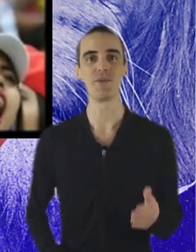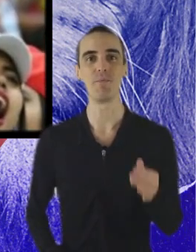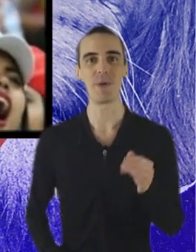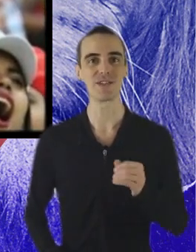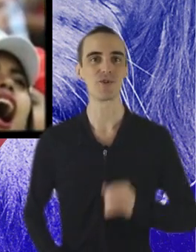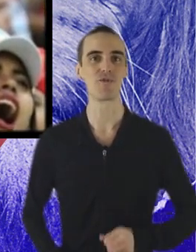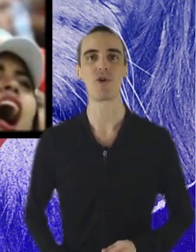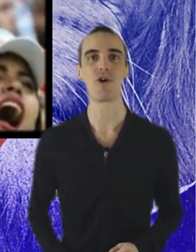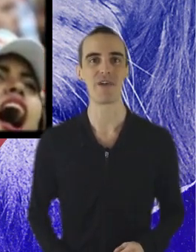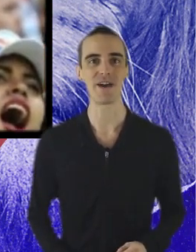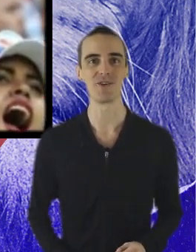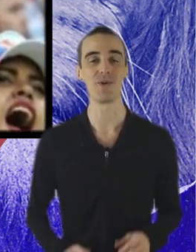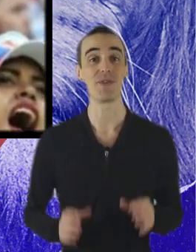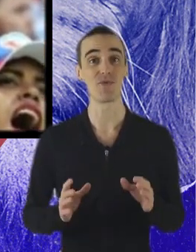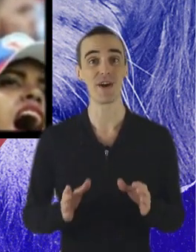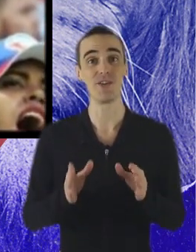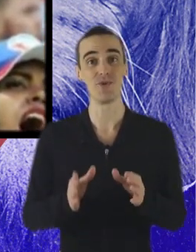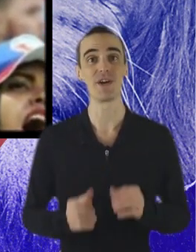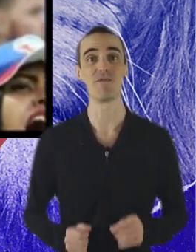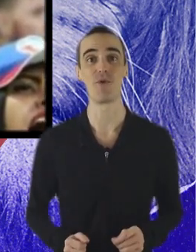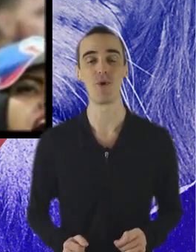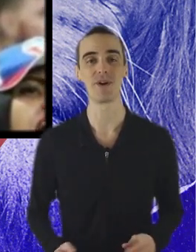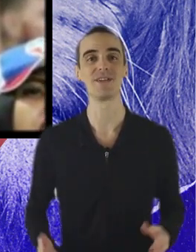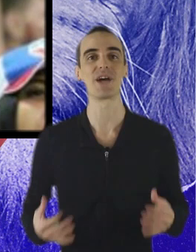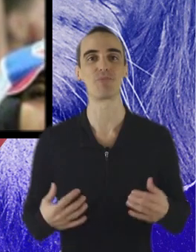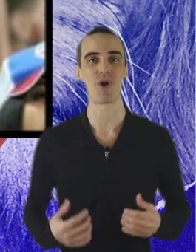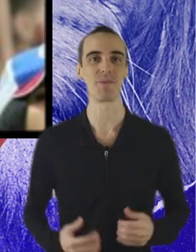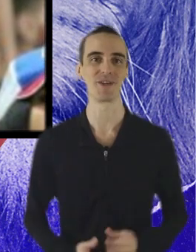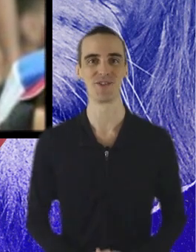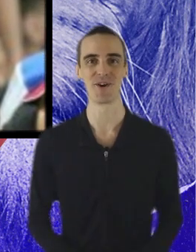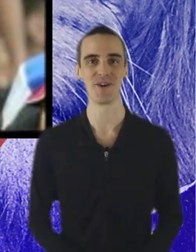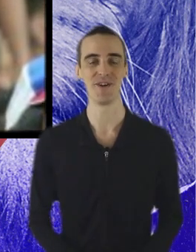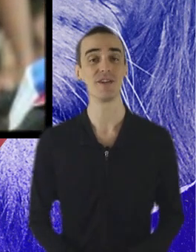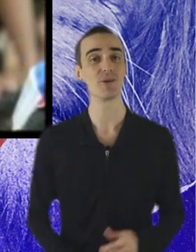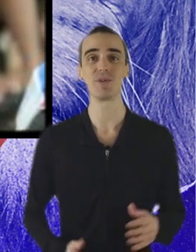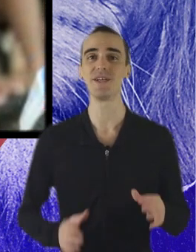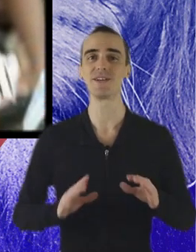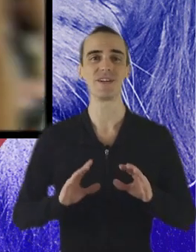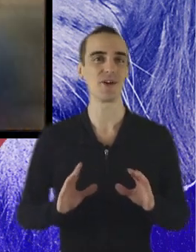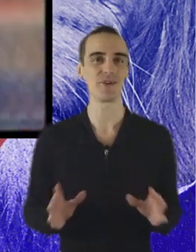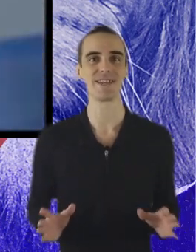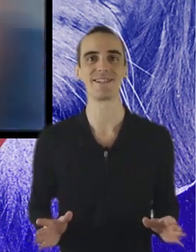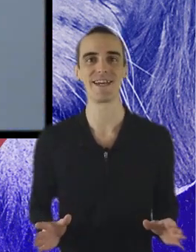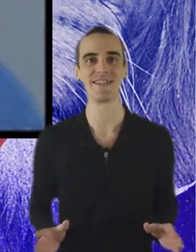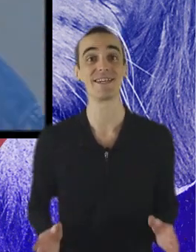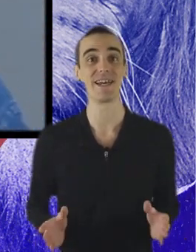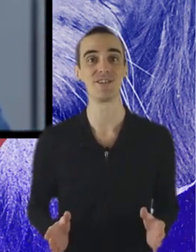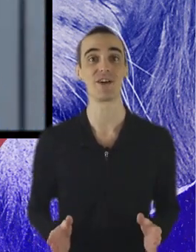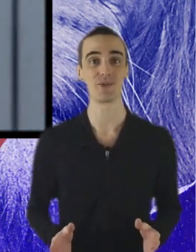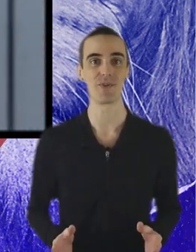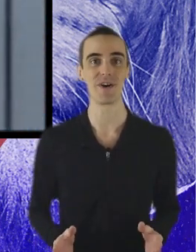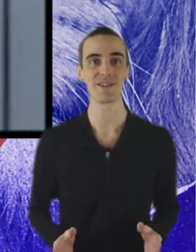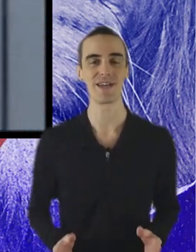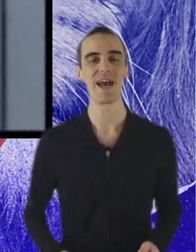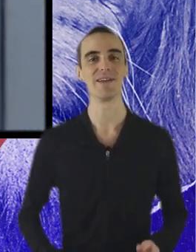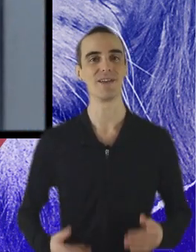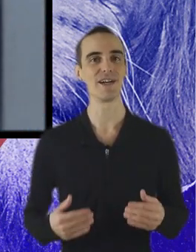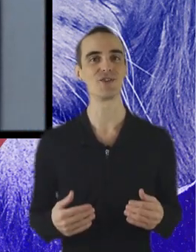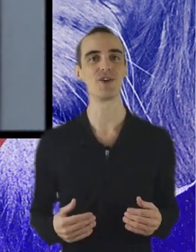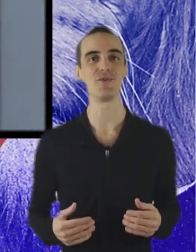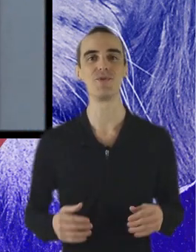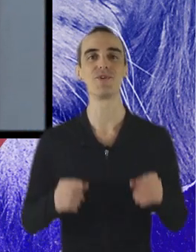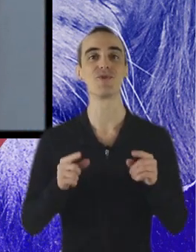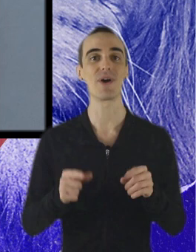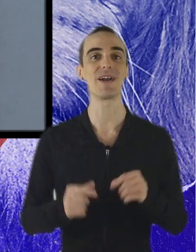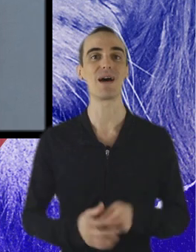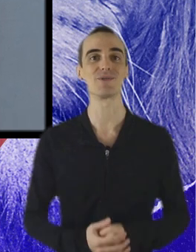antes de continuar, já deixe seu like neste vídeo, para você ficar por dentro de tudo o que acontece com o tricolor. Ao mesmo tempo,